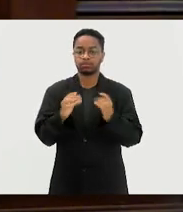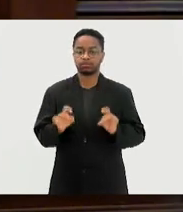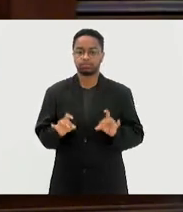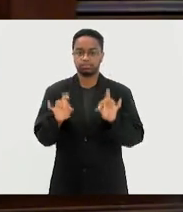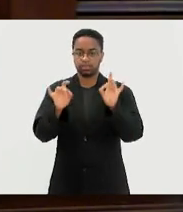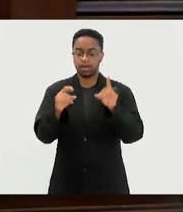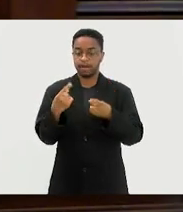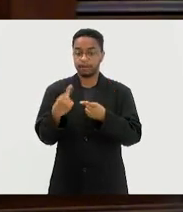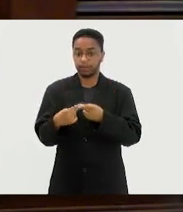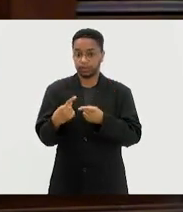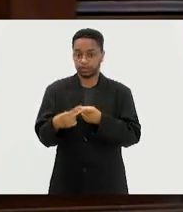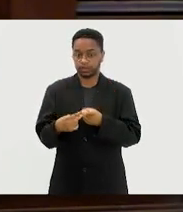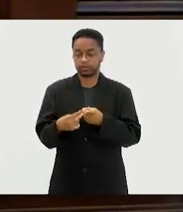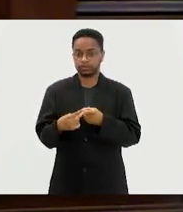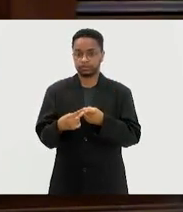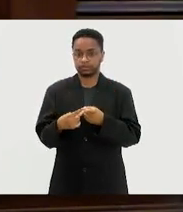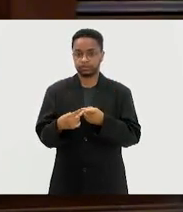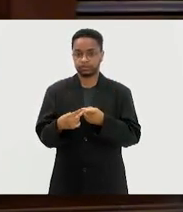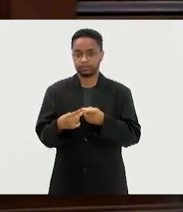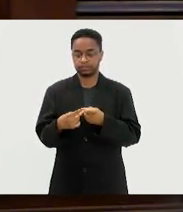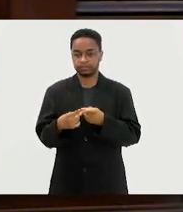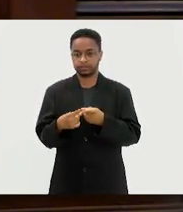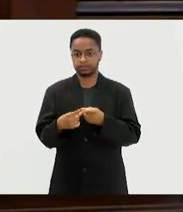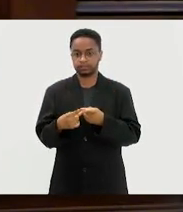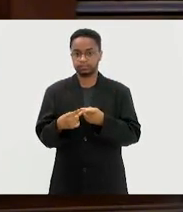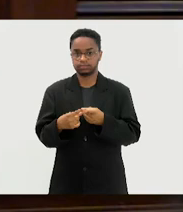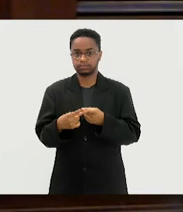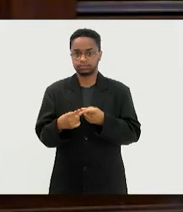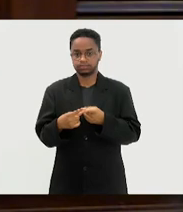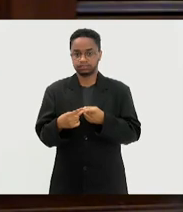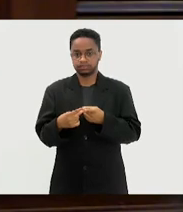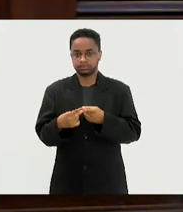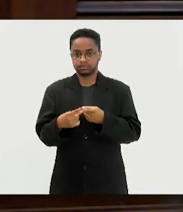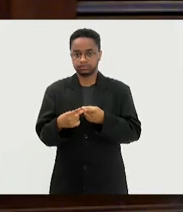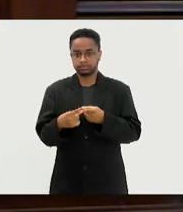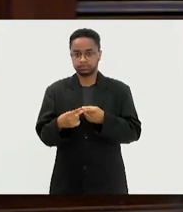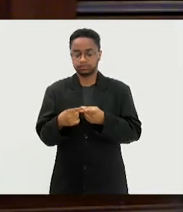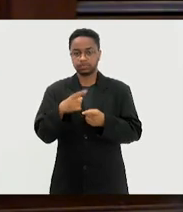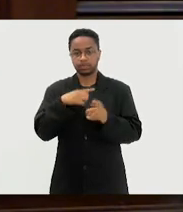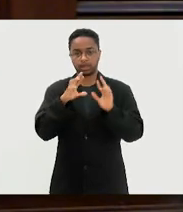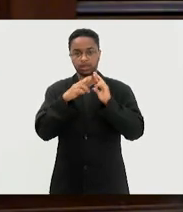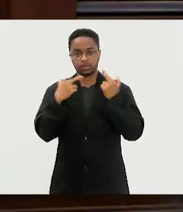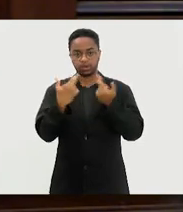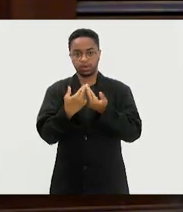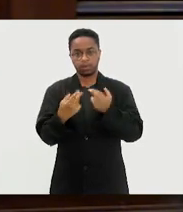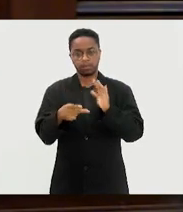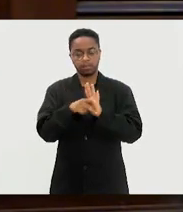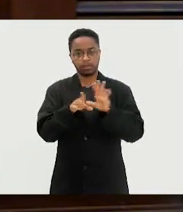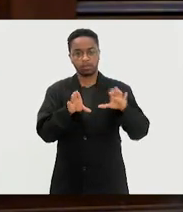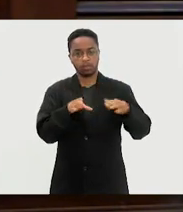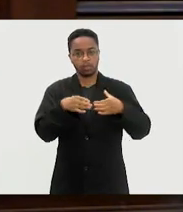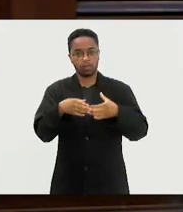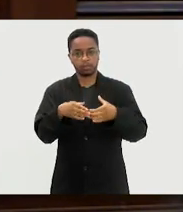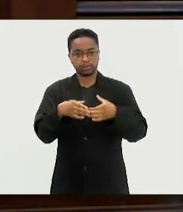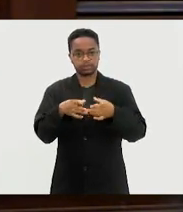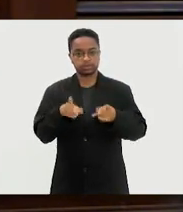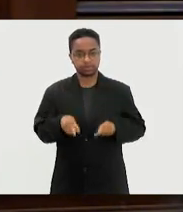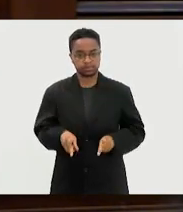Por quê, senhor presidente? Nós temos as reuniões das comissões permanentes